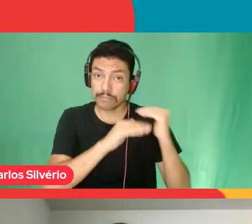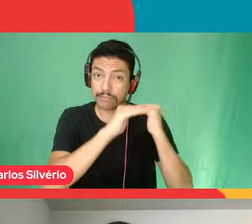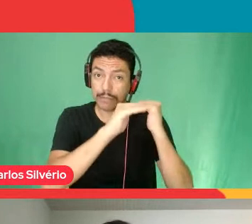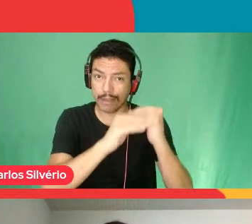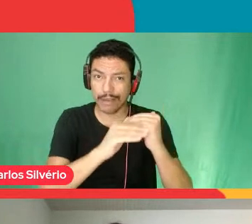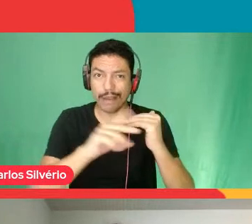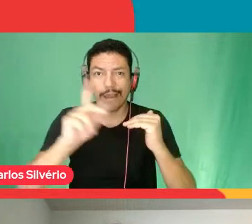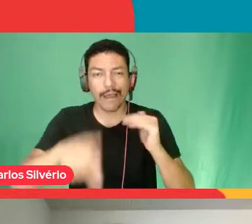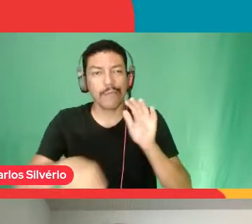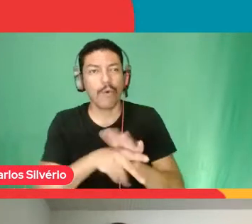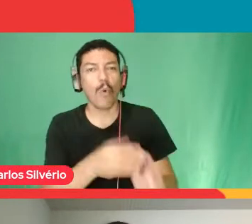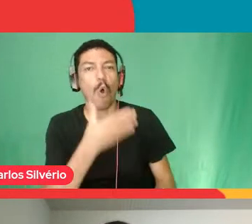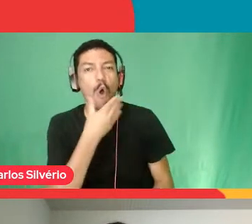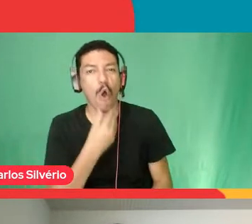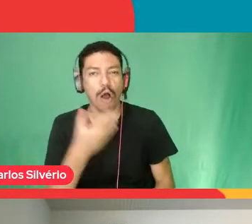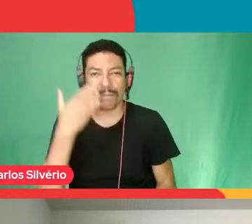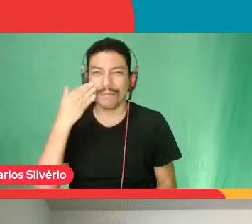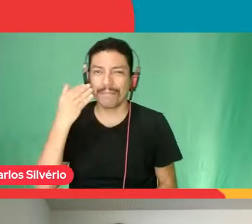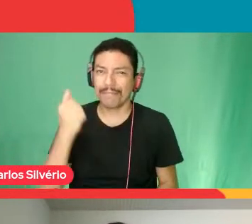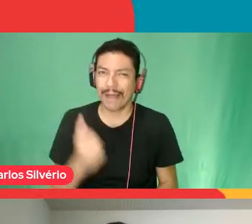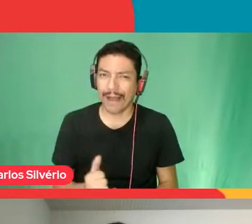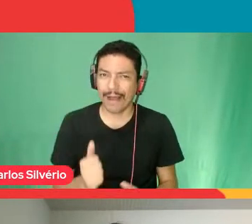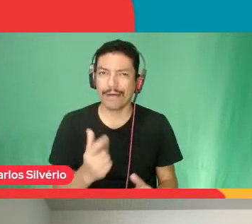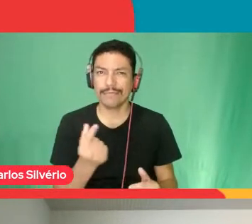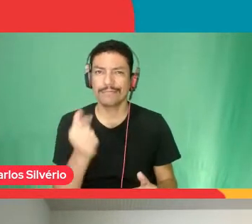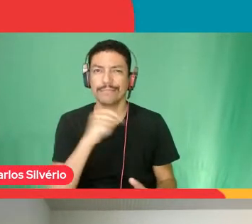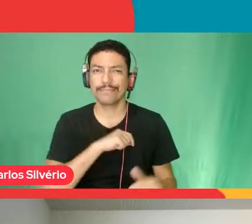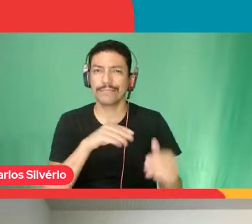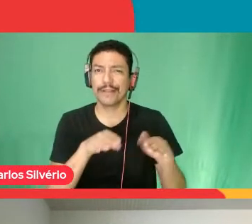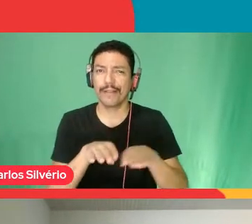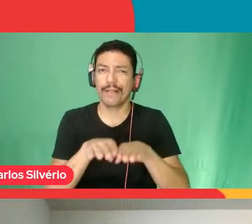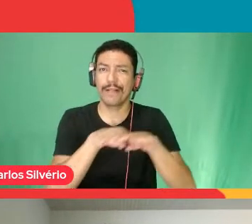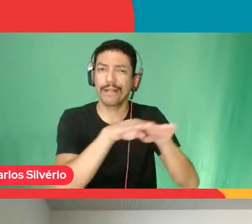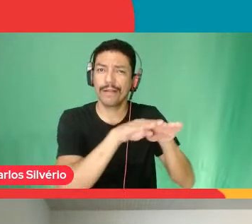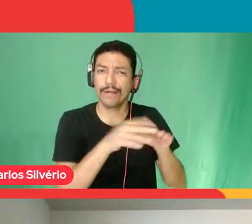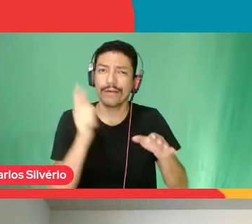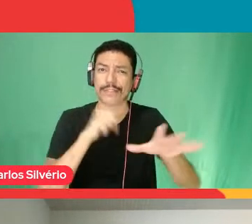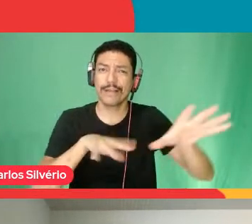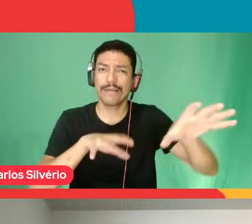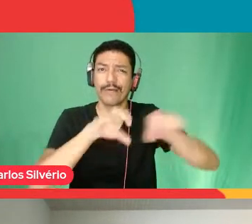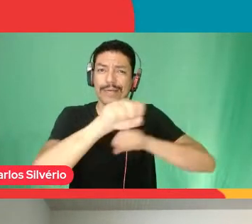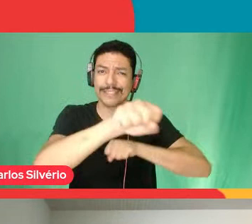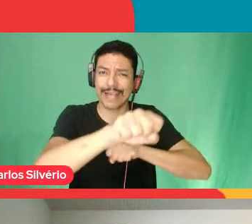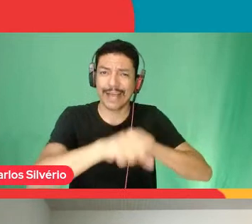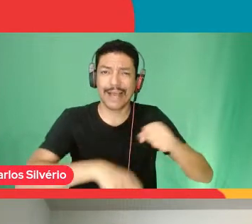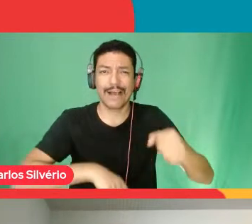brancos, né? De classes médias, que têm essa oportunidade de fazer formações.